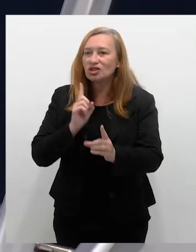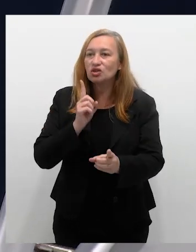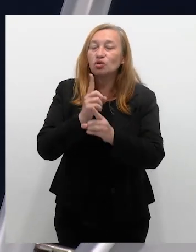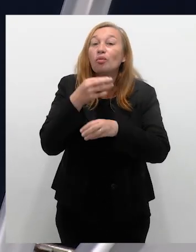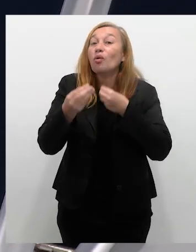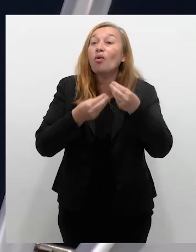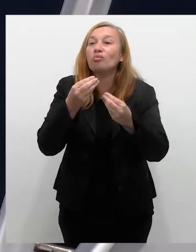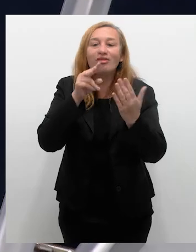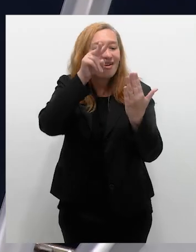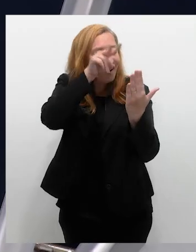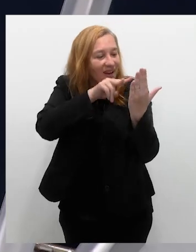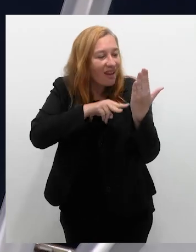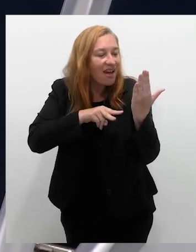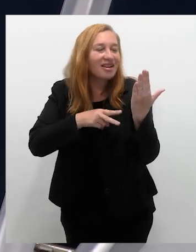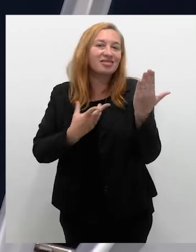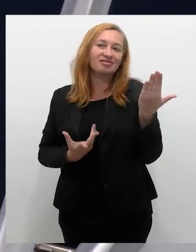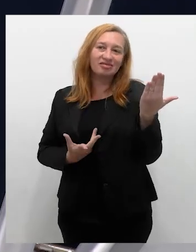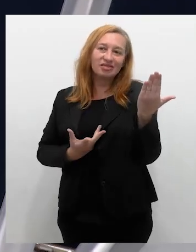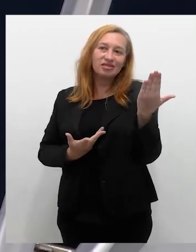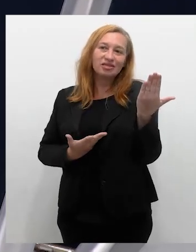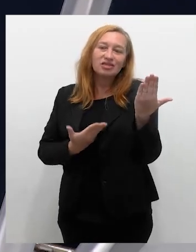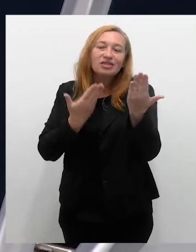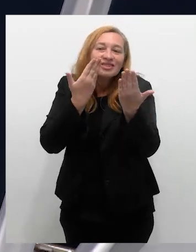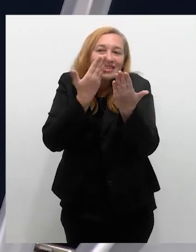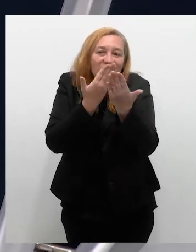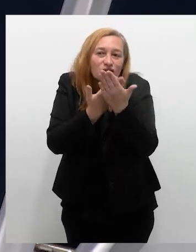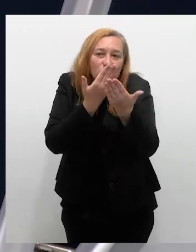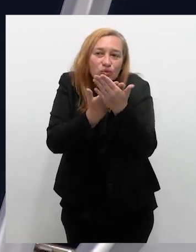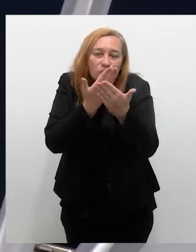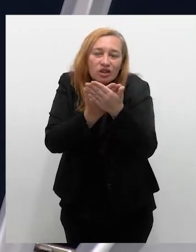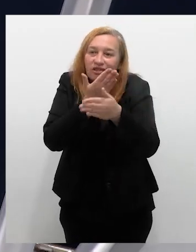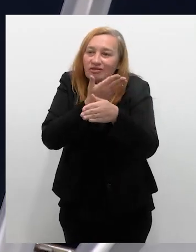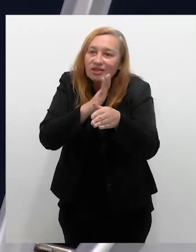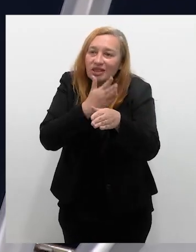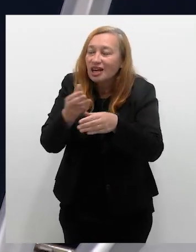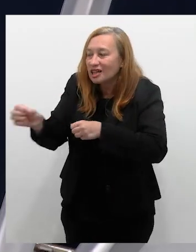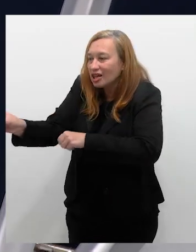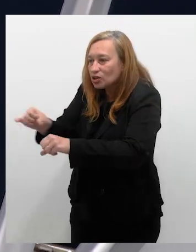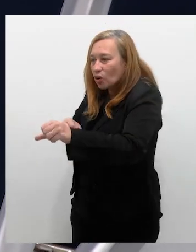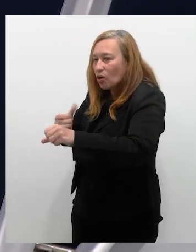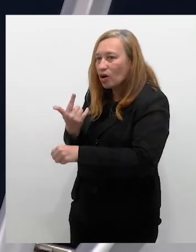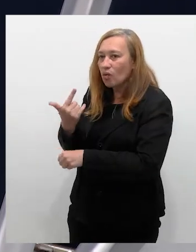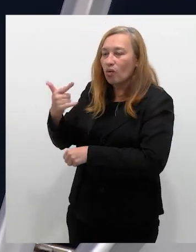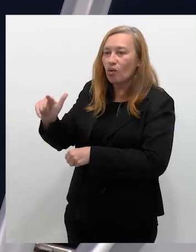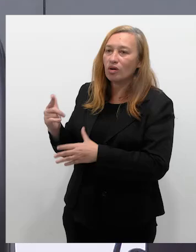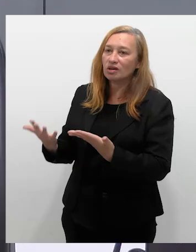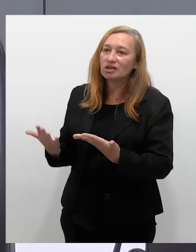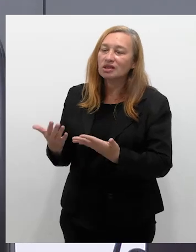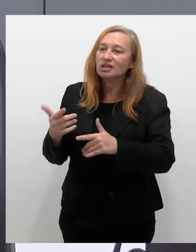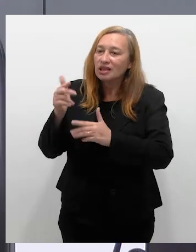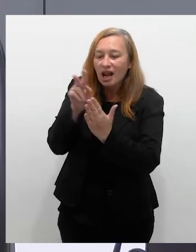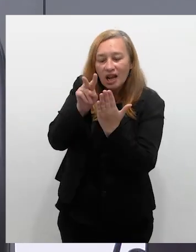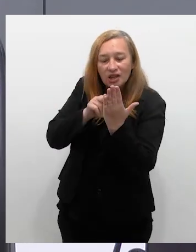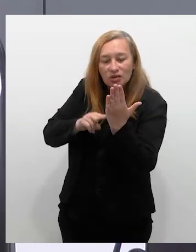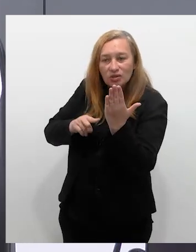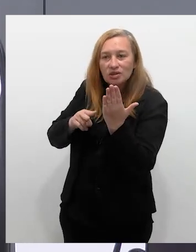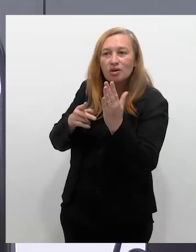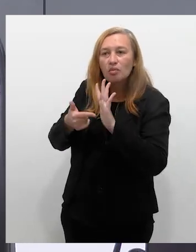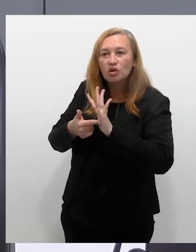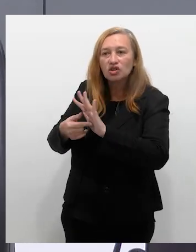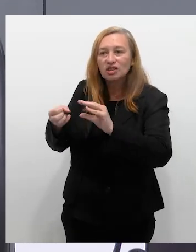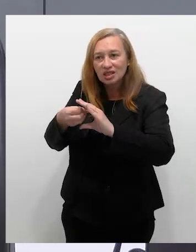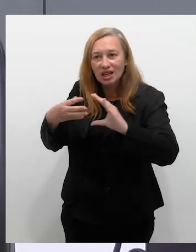gente descobre como? Na mesa, no ensaio, na troca com outro ator. Na leitura já vão surgindo